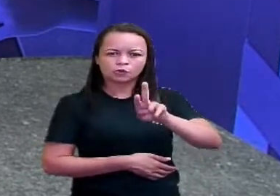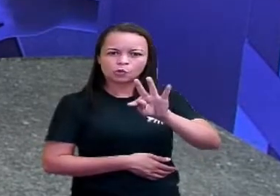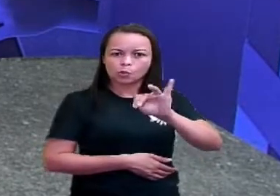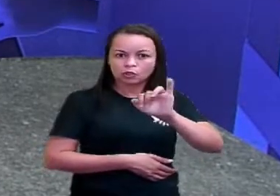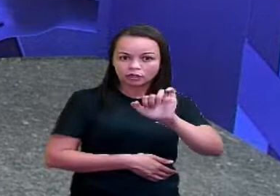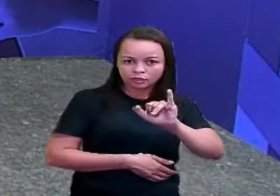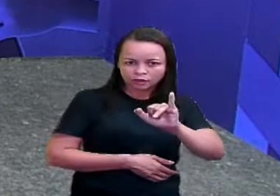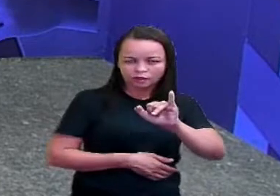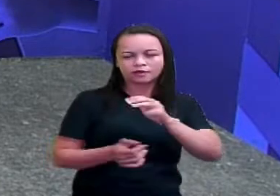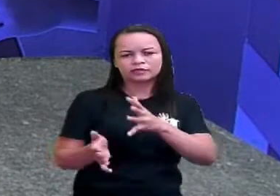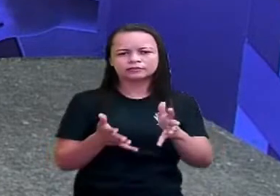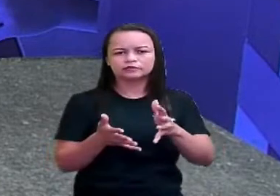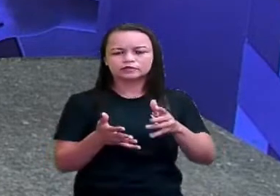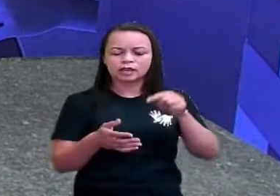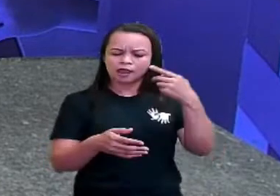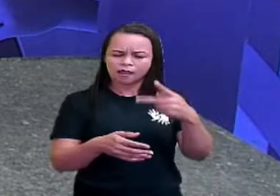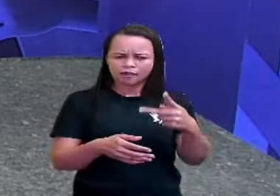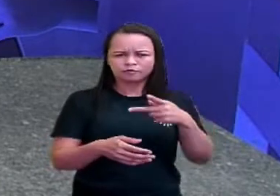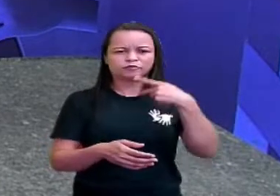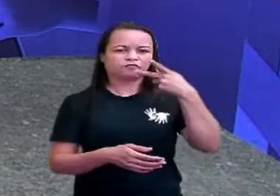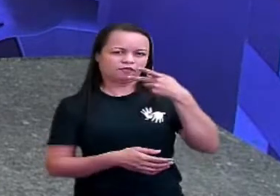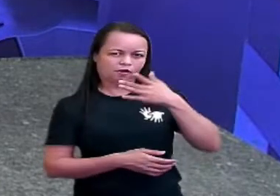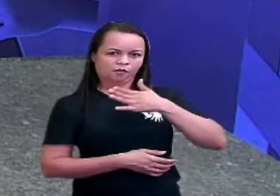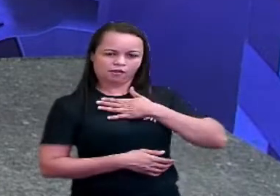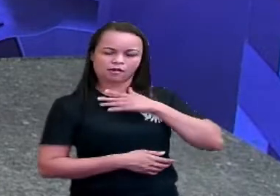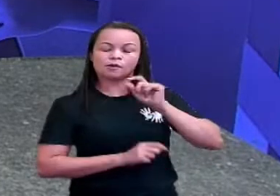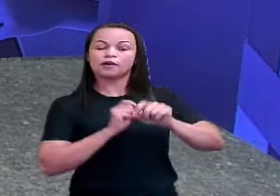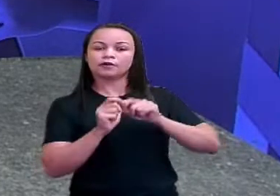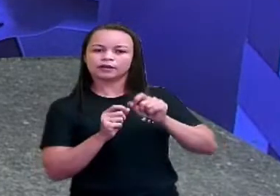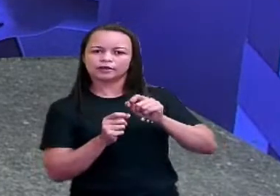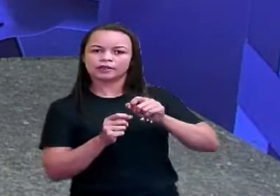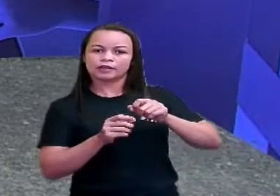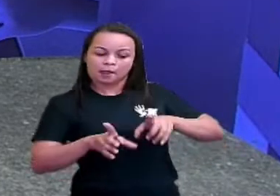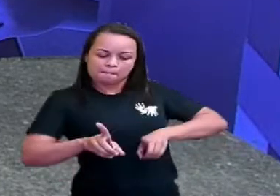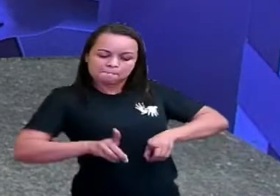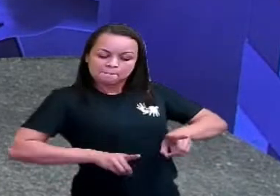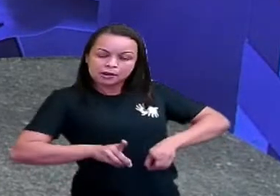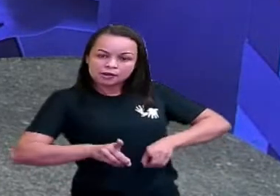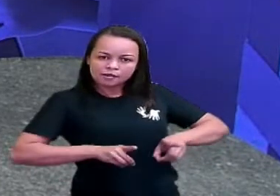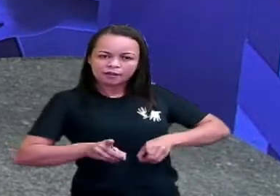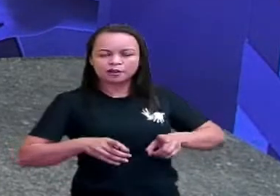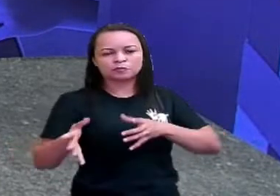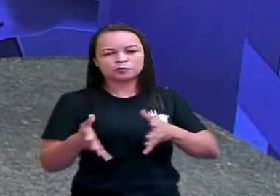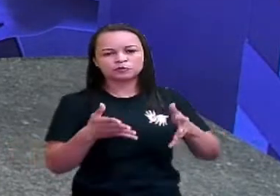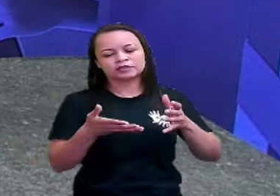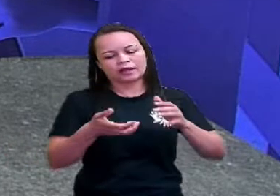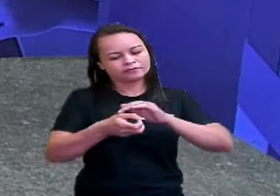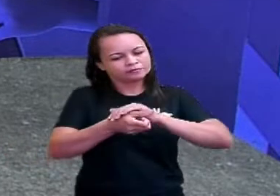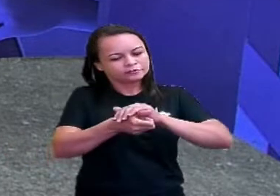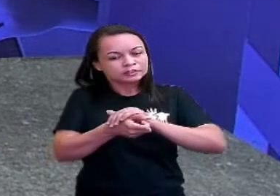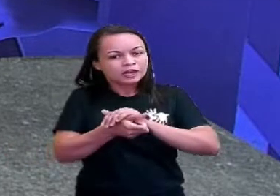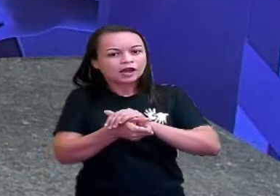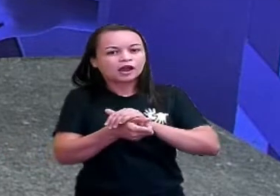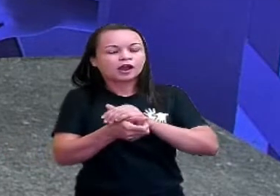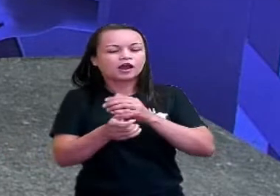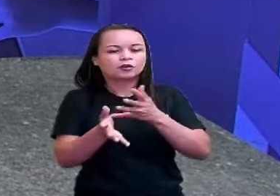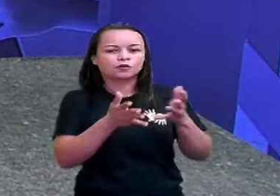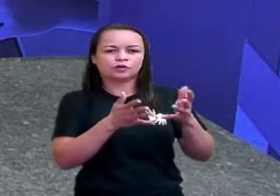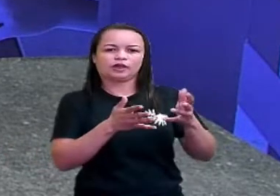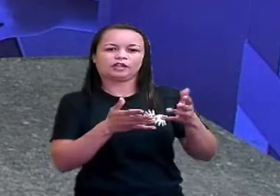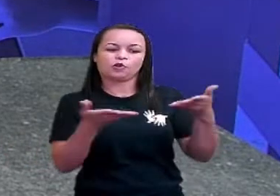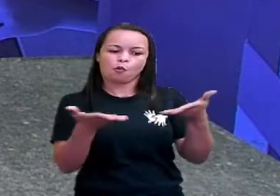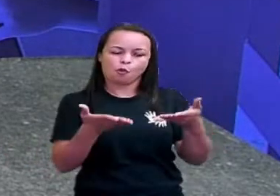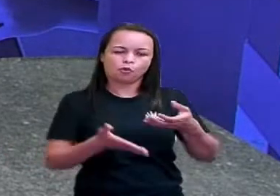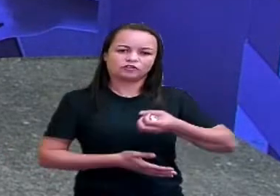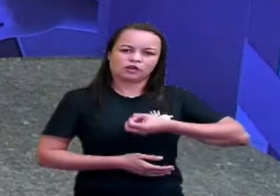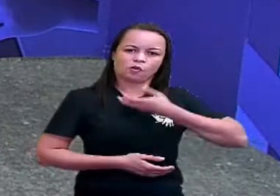me falou que ele é primo da tartaruga e veio me ajudar a contar a história de hoje. Vamos lá? Quem quer ouvir,